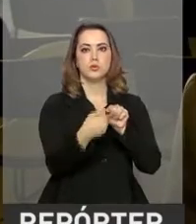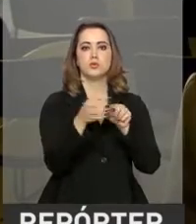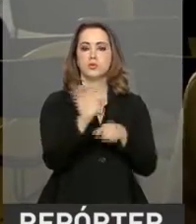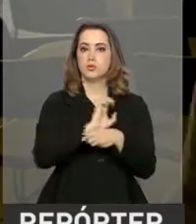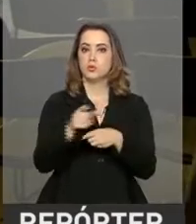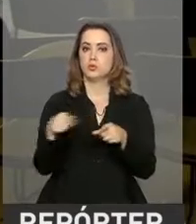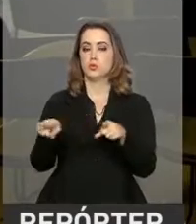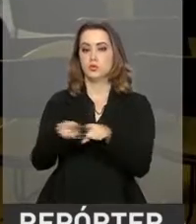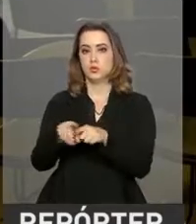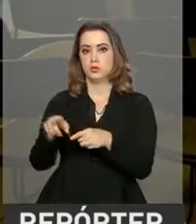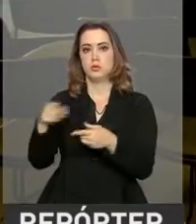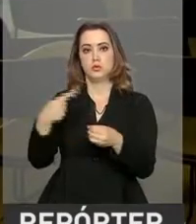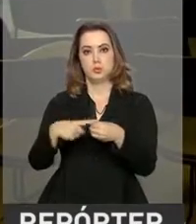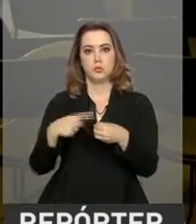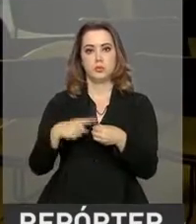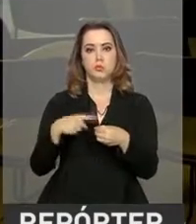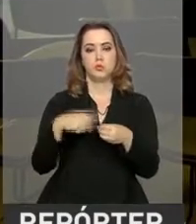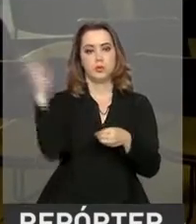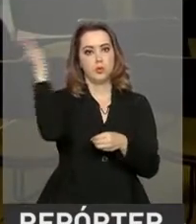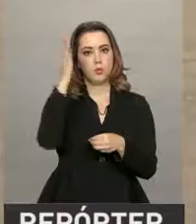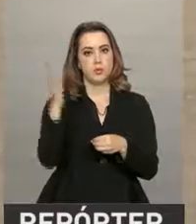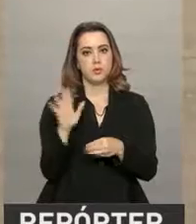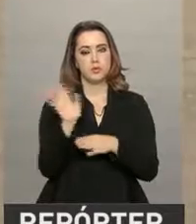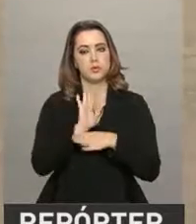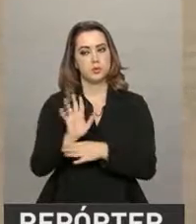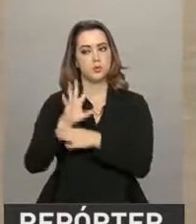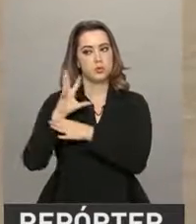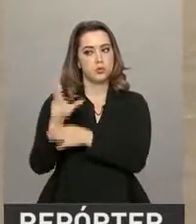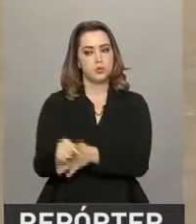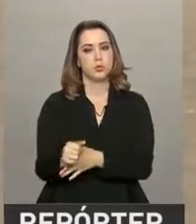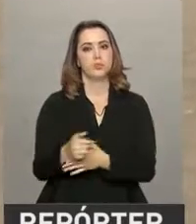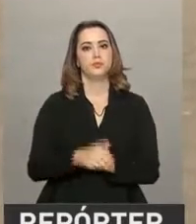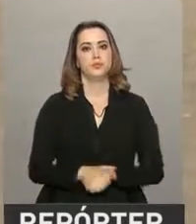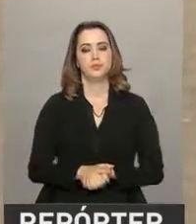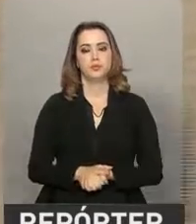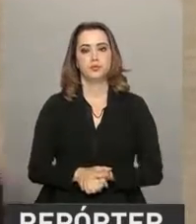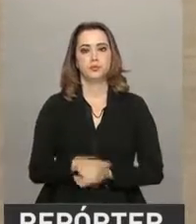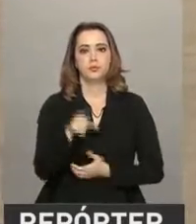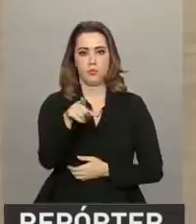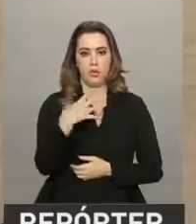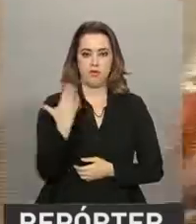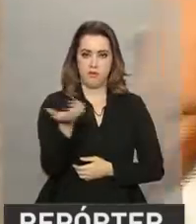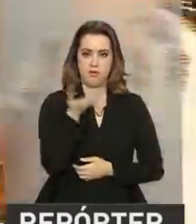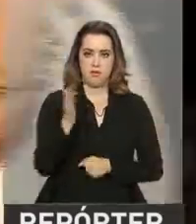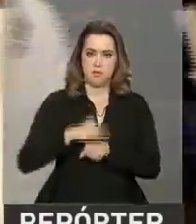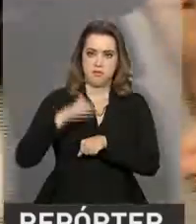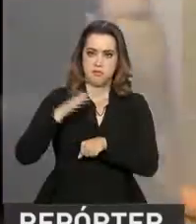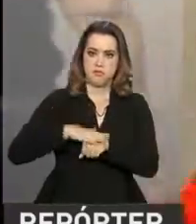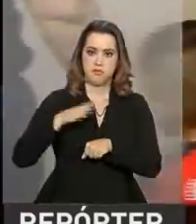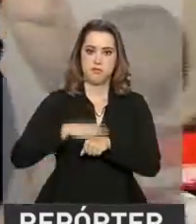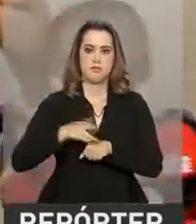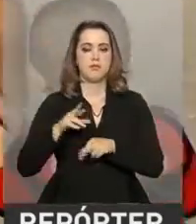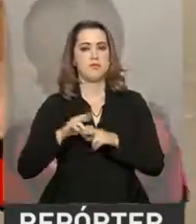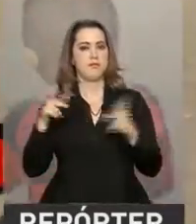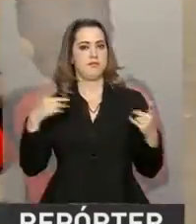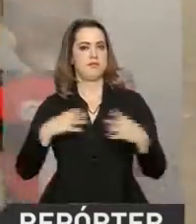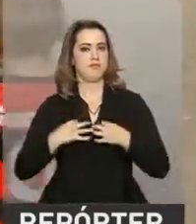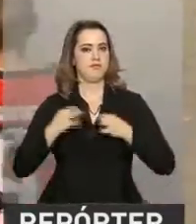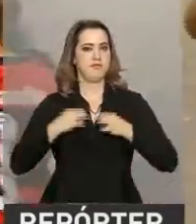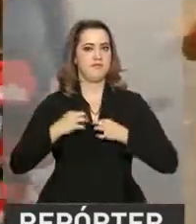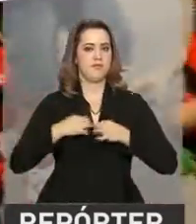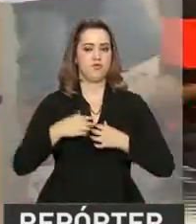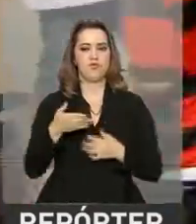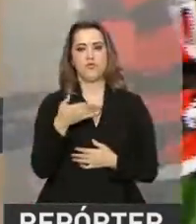na verdade, a marca Brasil ajuda a todos e a cada um. Fernanda só quer mesmo mais motivos para tirar a roupa colorida do armário